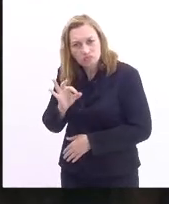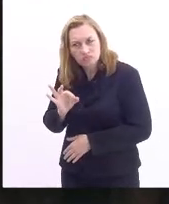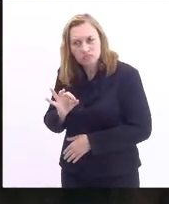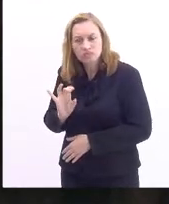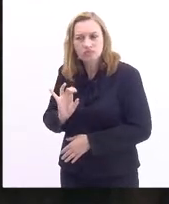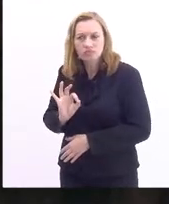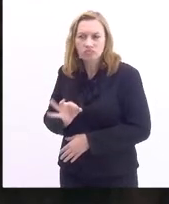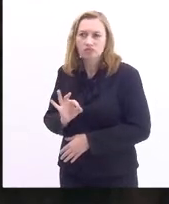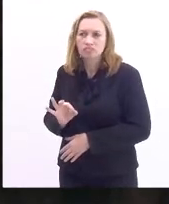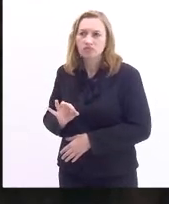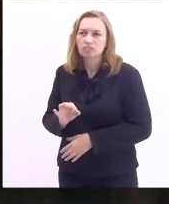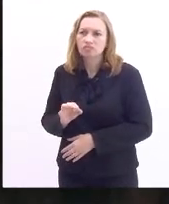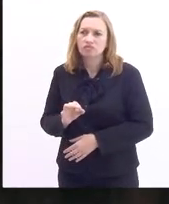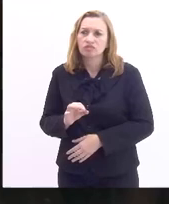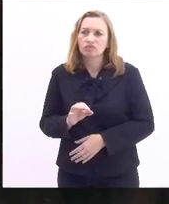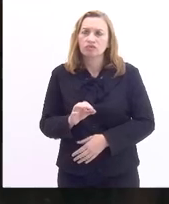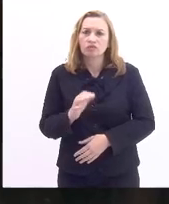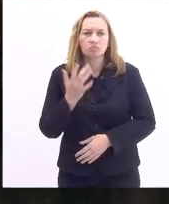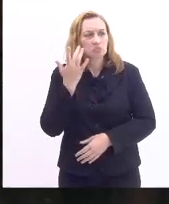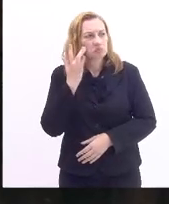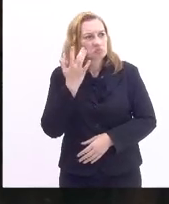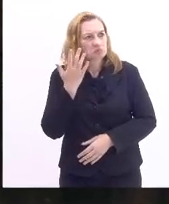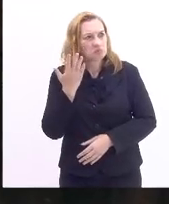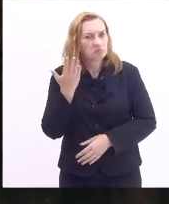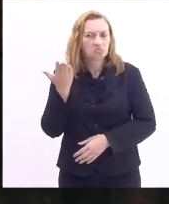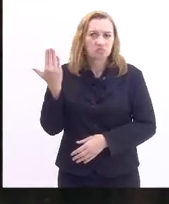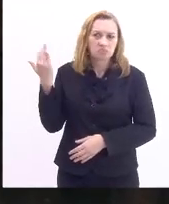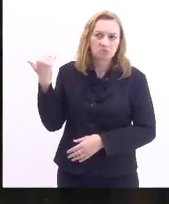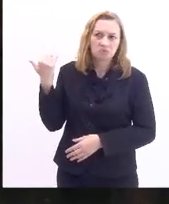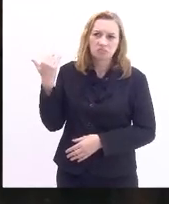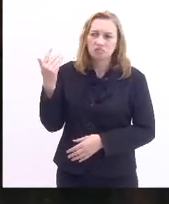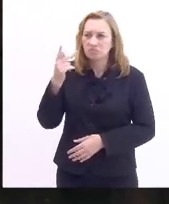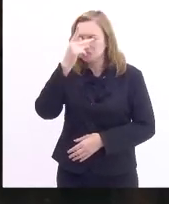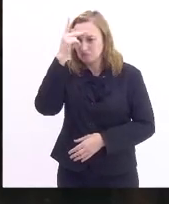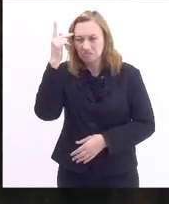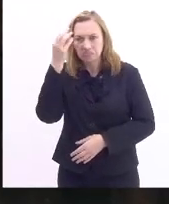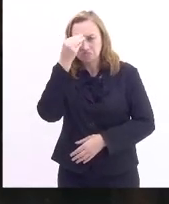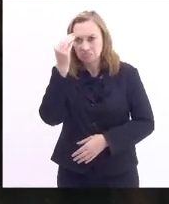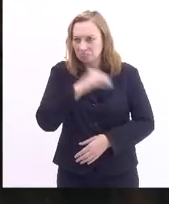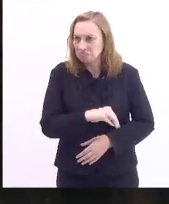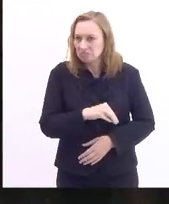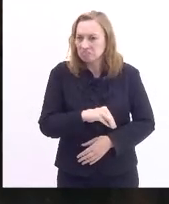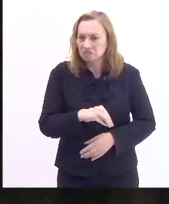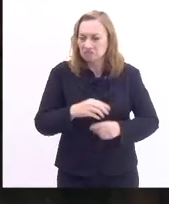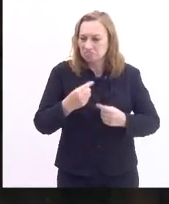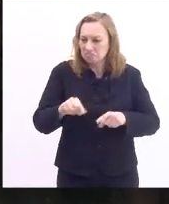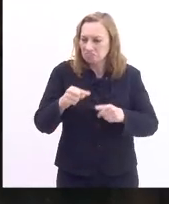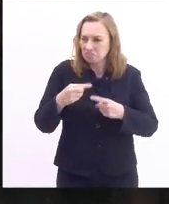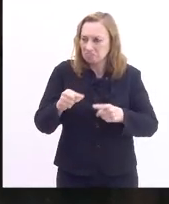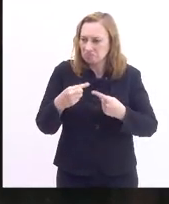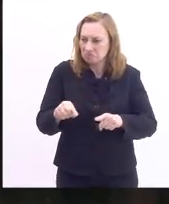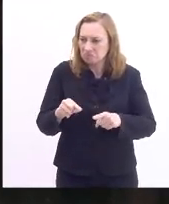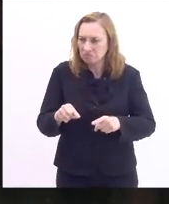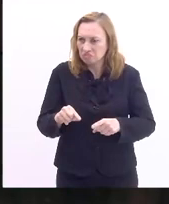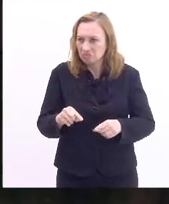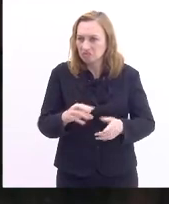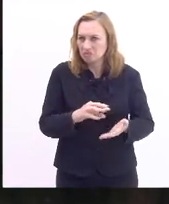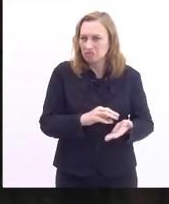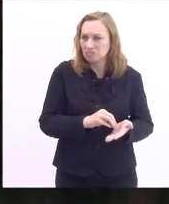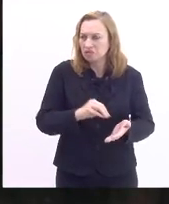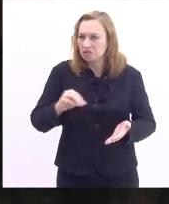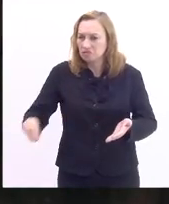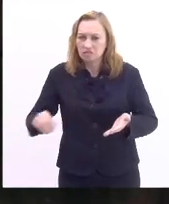No início eu achei vai dispensar ninguém no pessoal não vai aguentar o tranco a tanta perseguição é a tira do